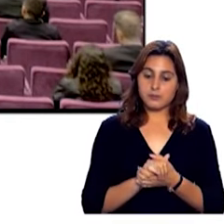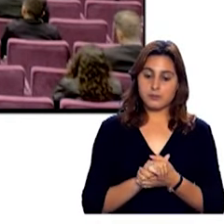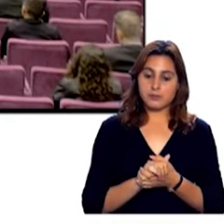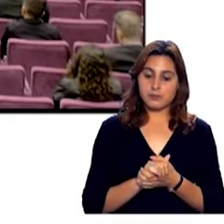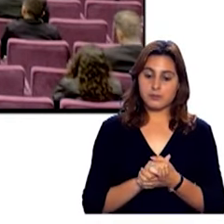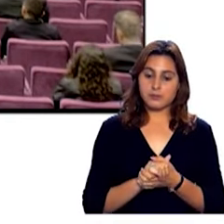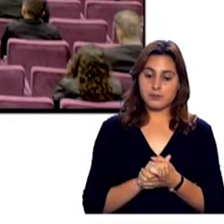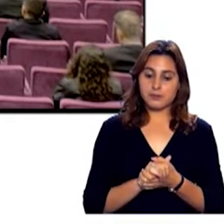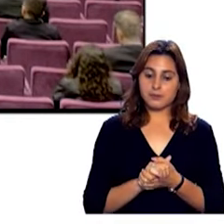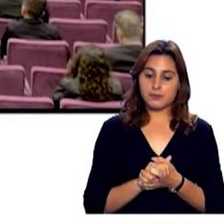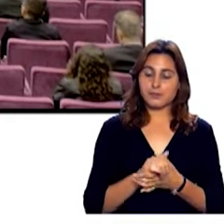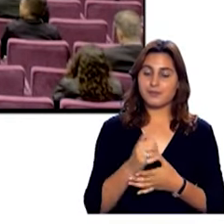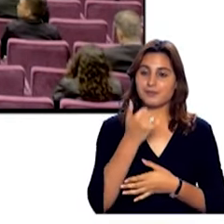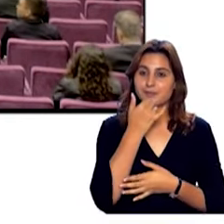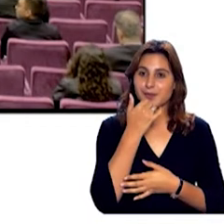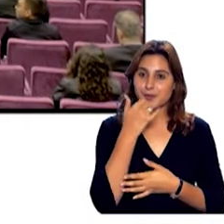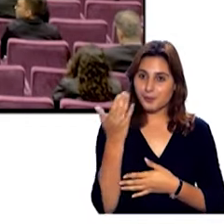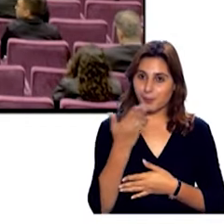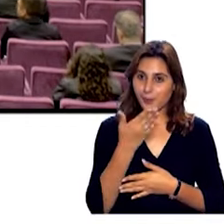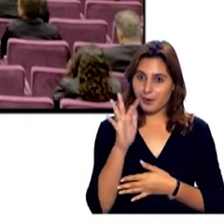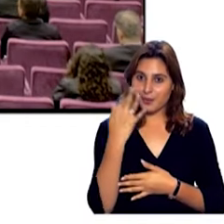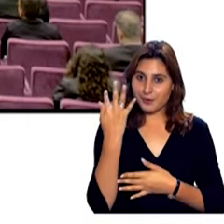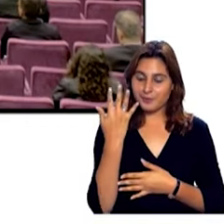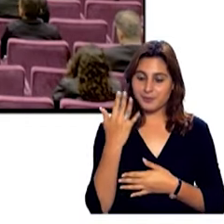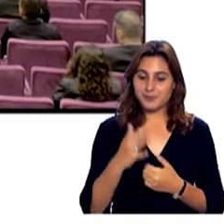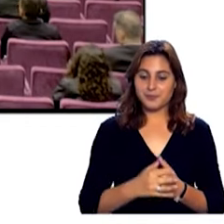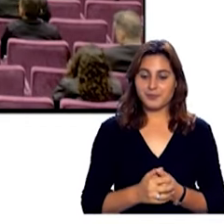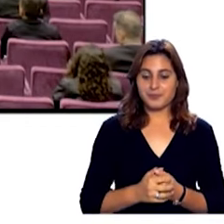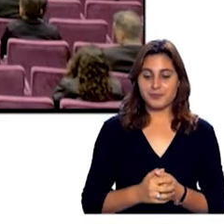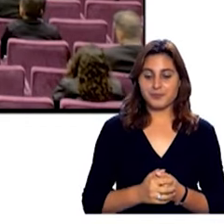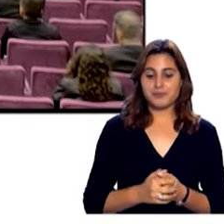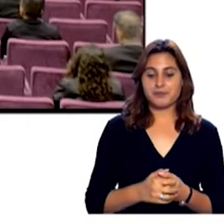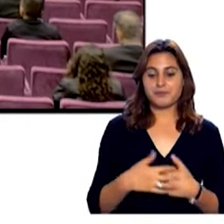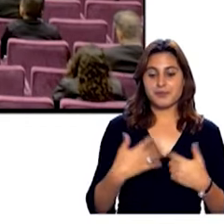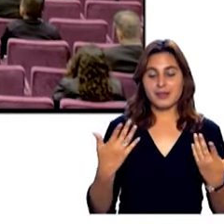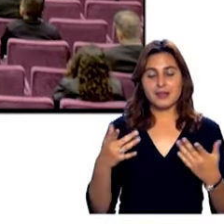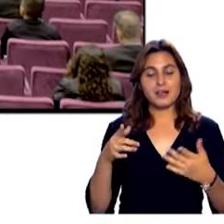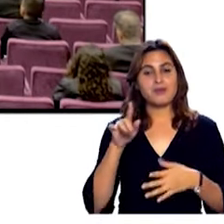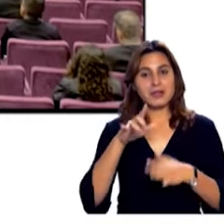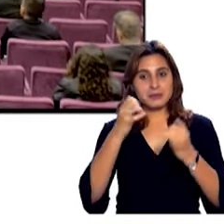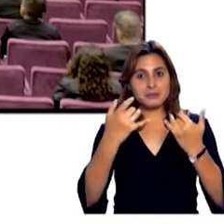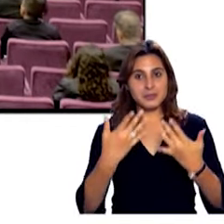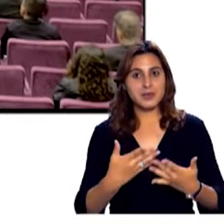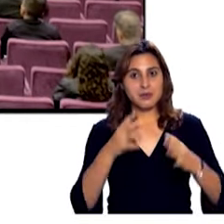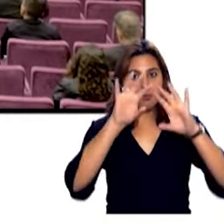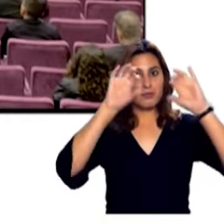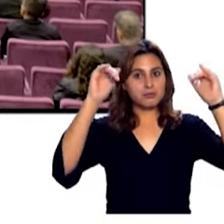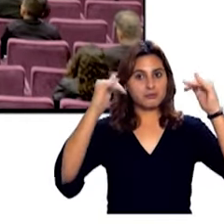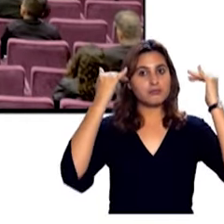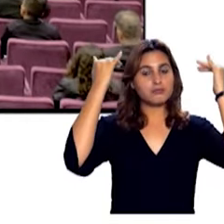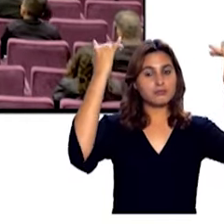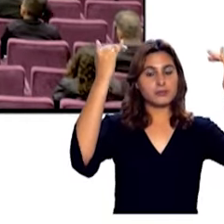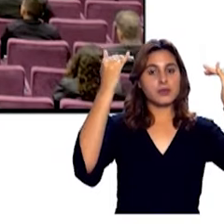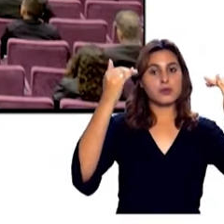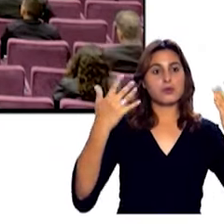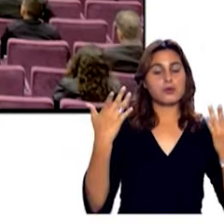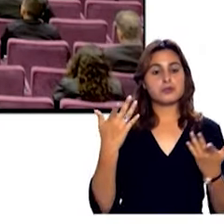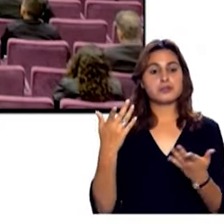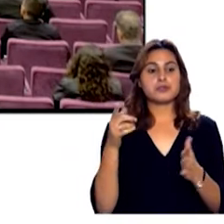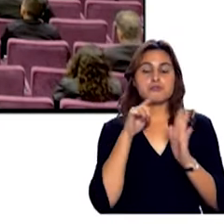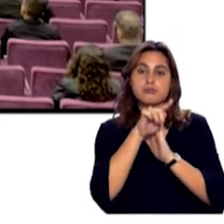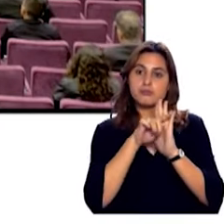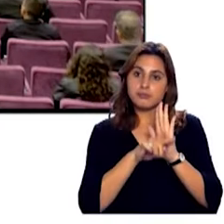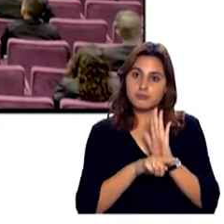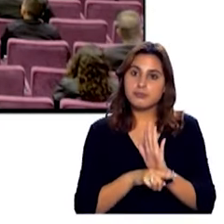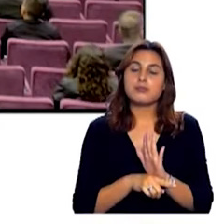visão dela sobre o funcionamento da corte de cassação e sobretudo o porquê dos Filtros que é uma razão do